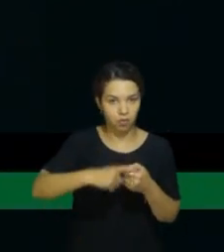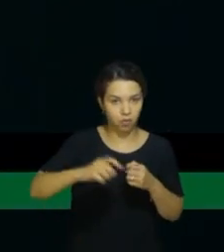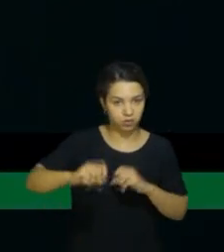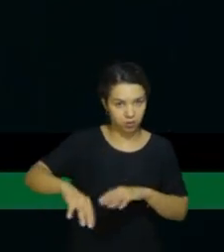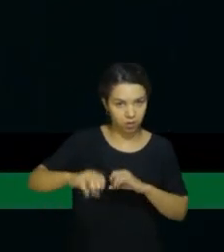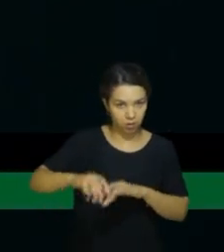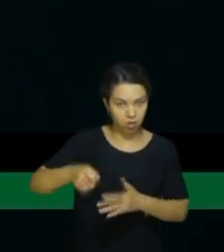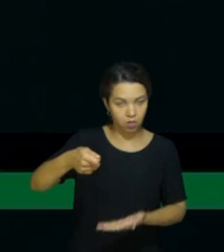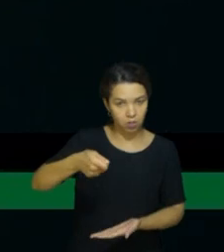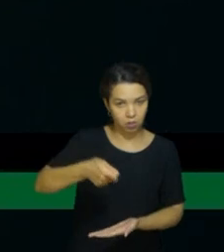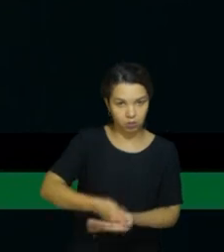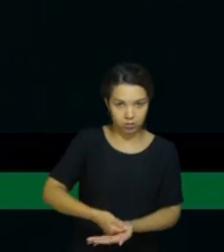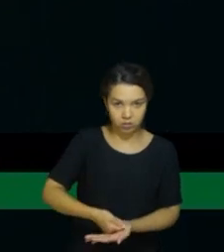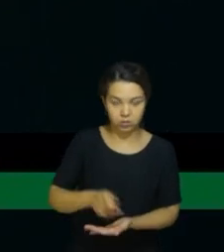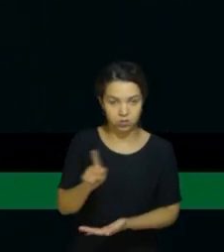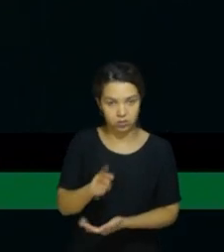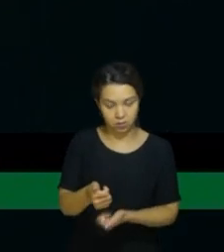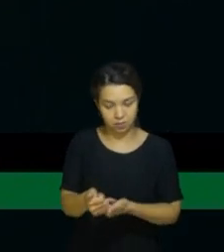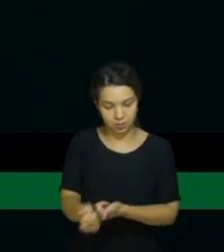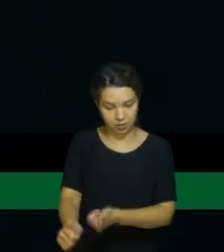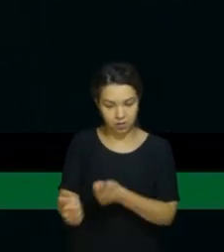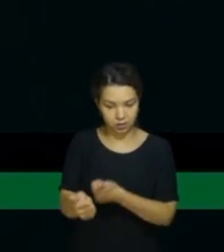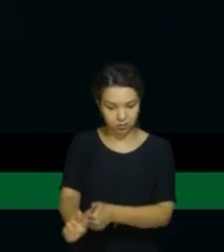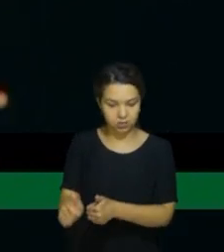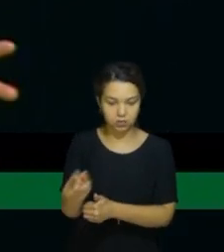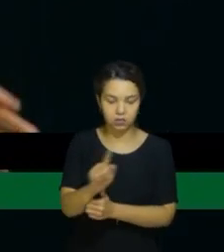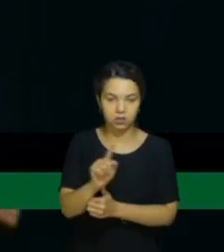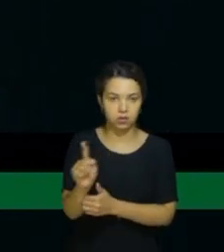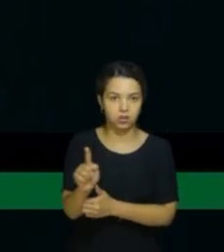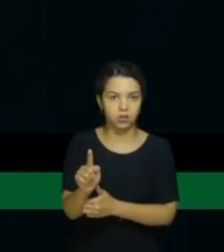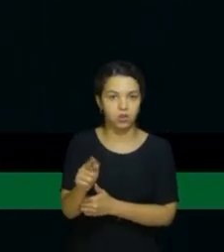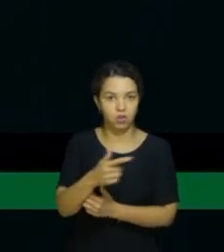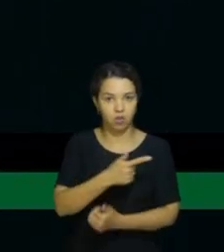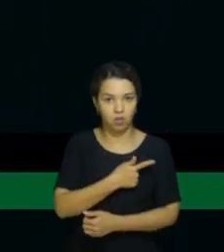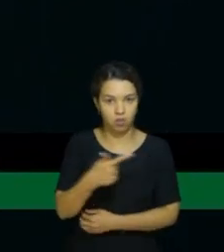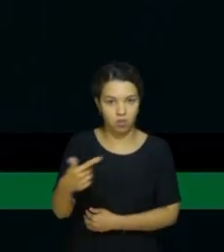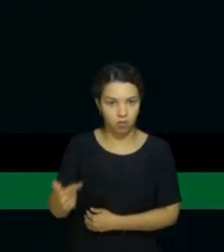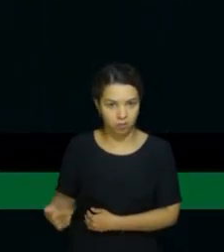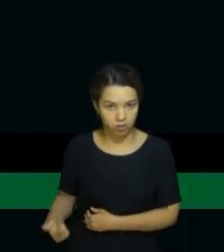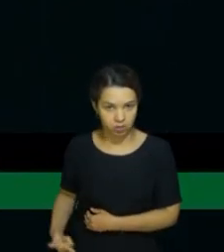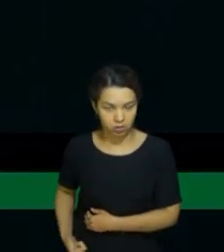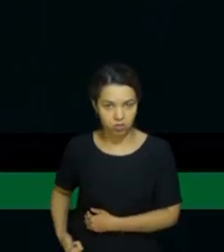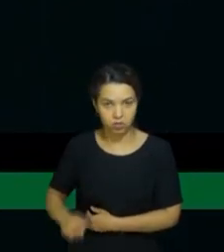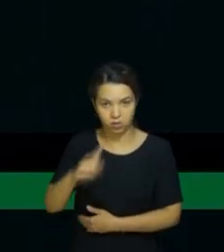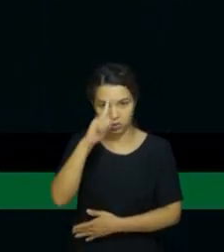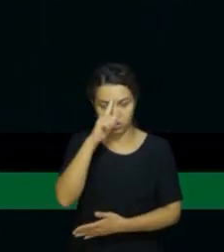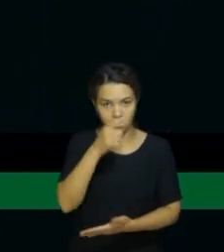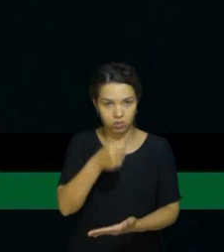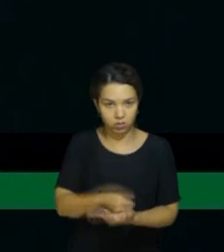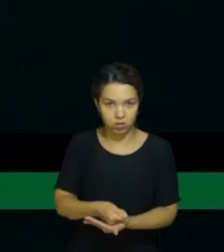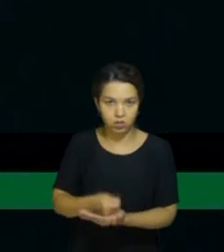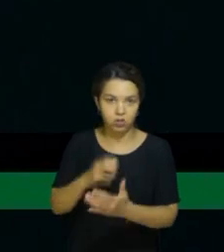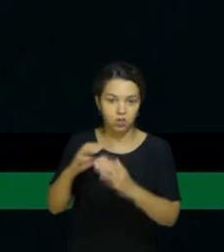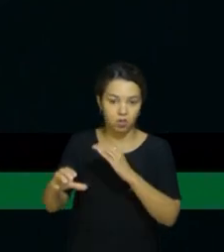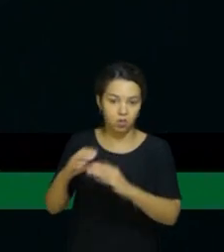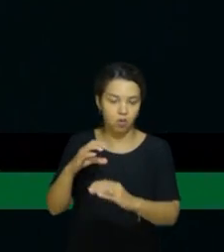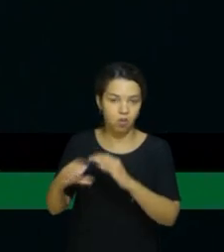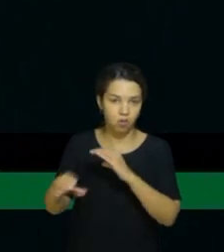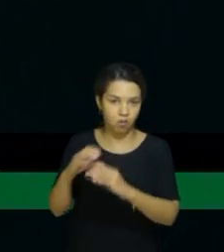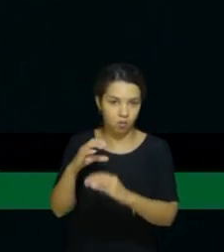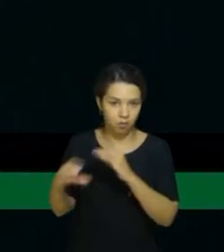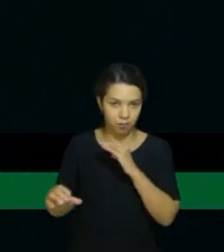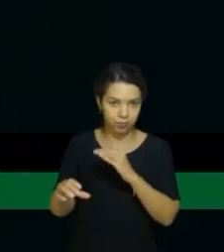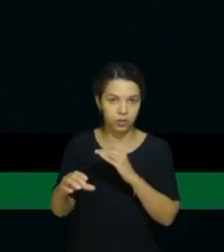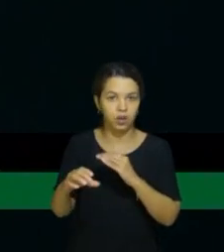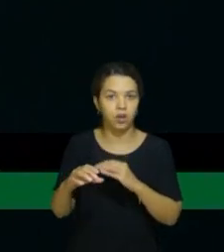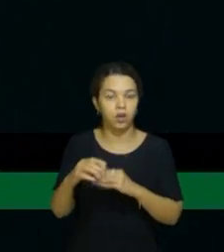punição sem perseguição e que o governador determine o diálogo acima de tudo como eu sempre